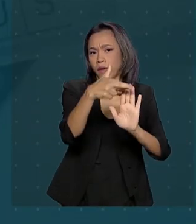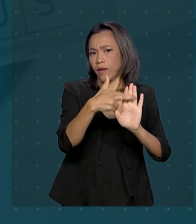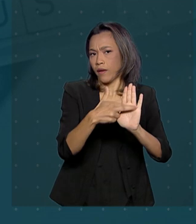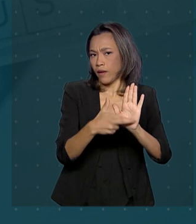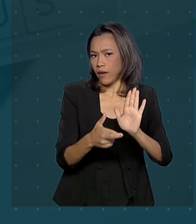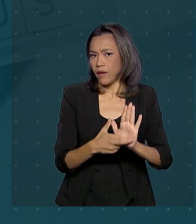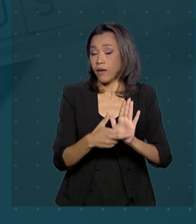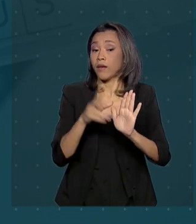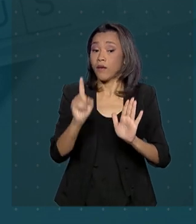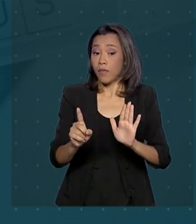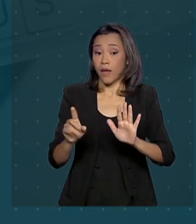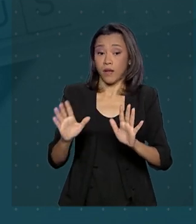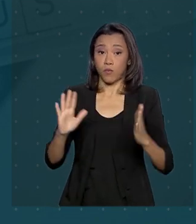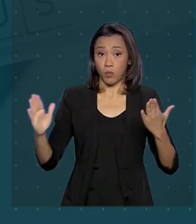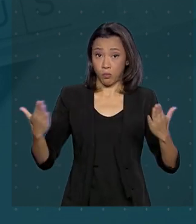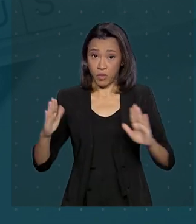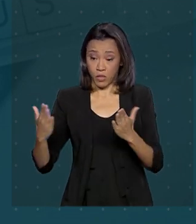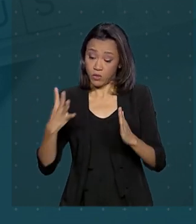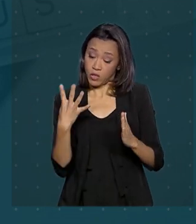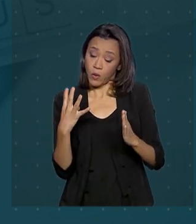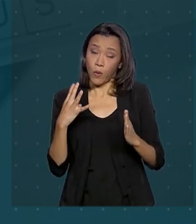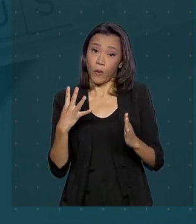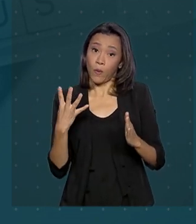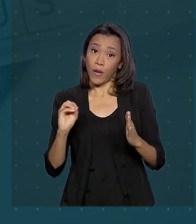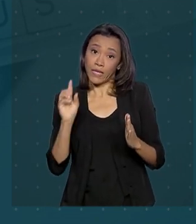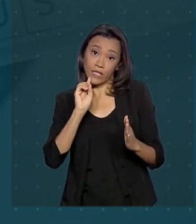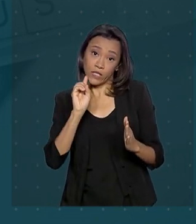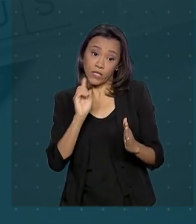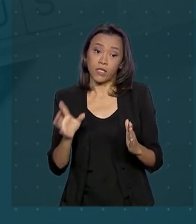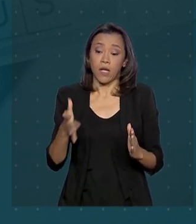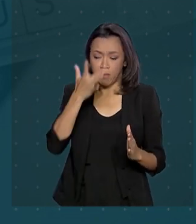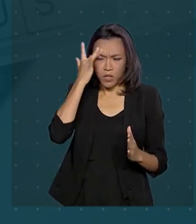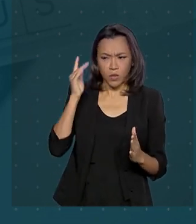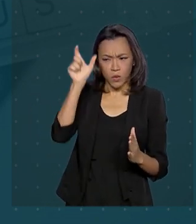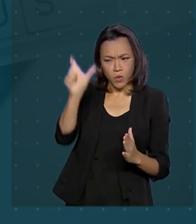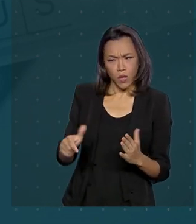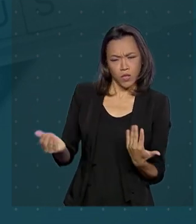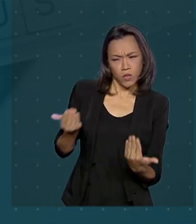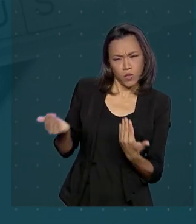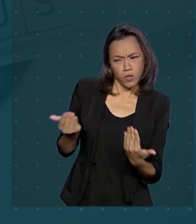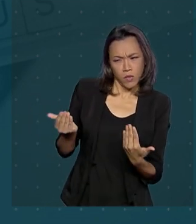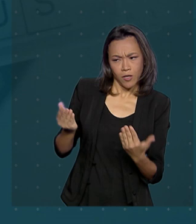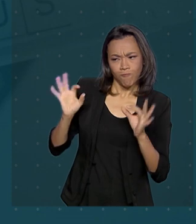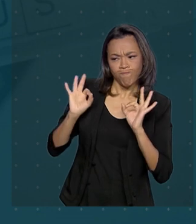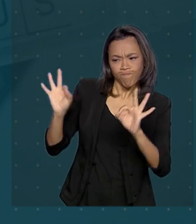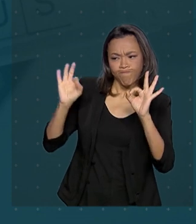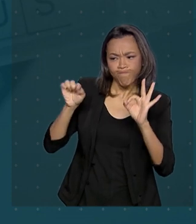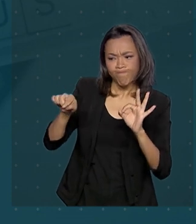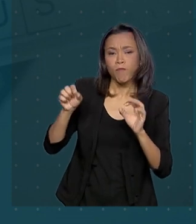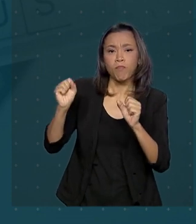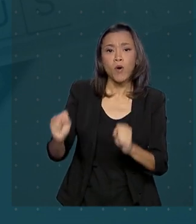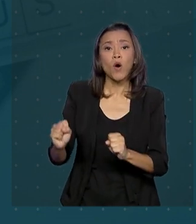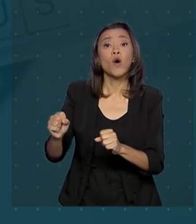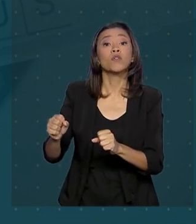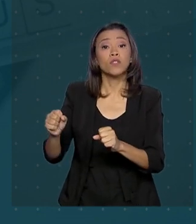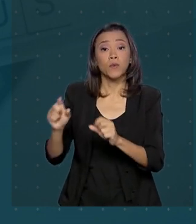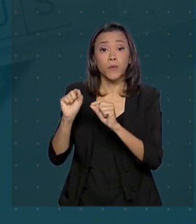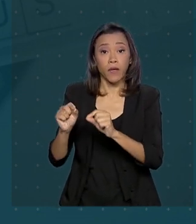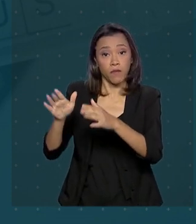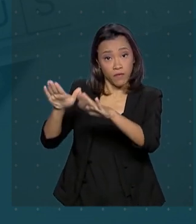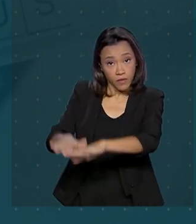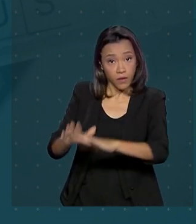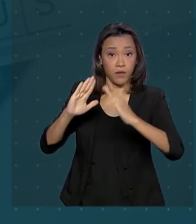isolamento e quarentena o isolamento dos pacientes suspeitos ou confirmados pode ser feito em ambiente